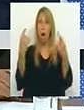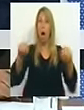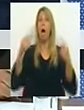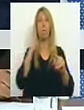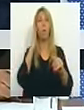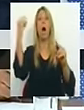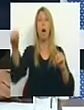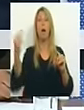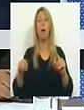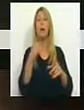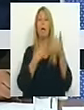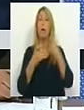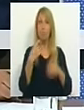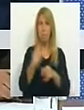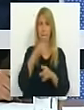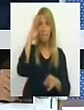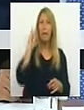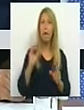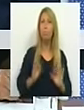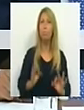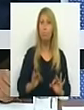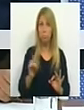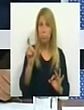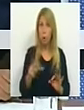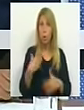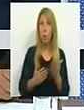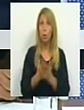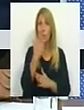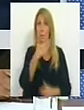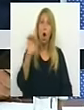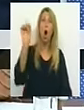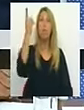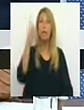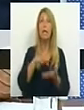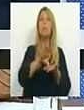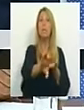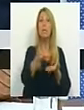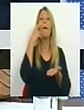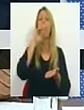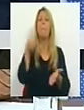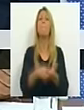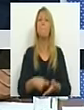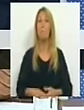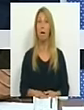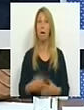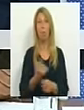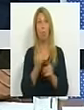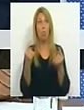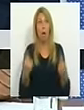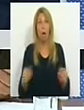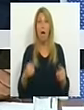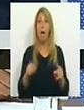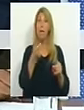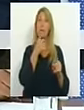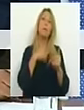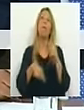se mantém essa convicção absoluta e se houver indenizações, quem é que vai pagar? Porque há aqui uma decisão política de